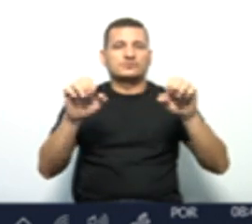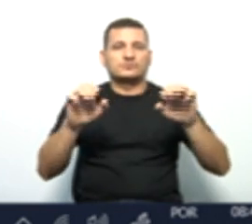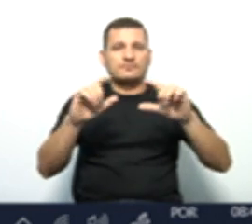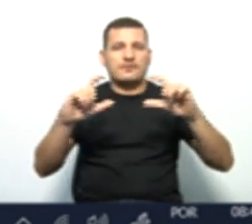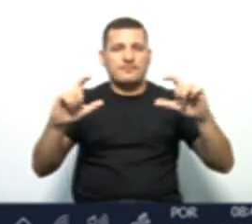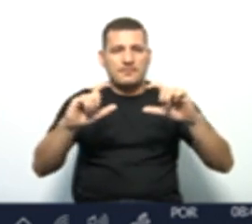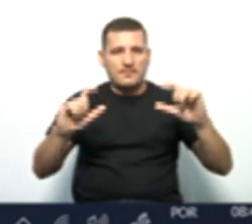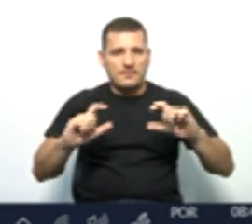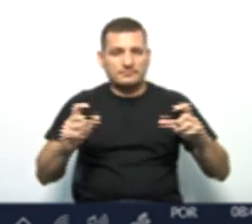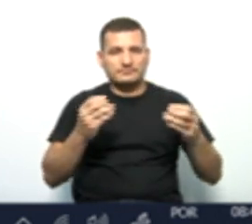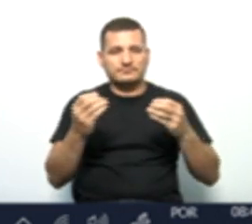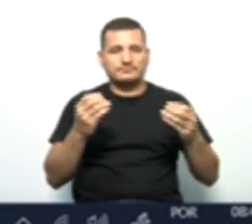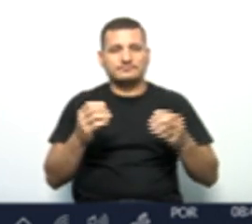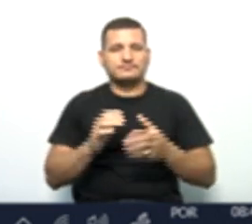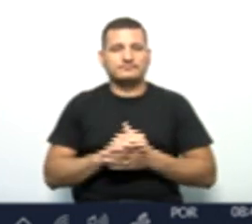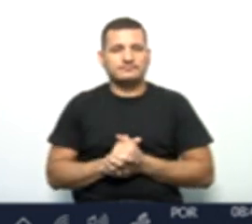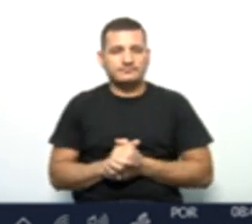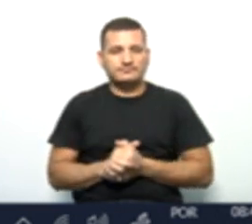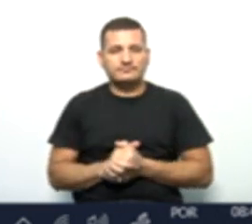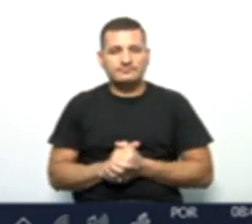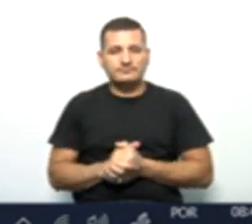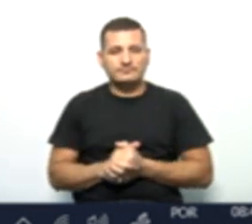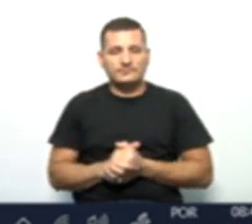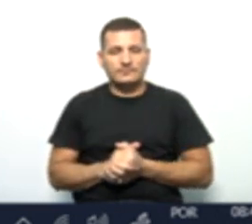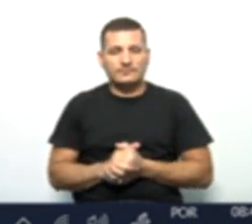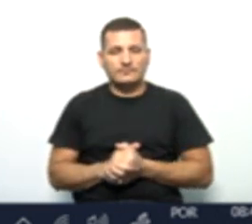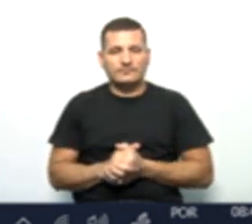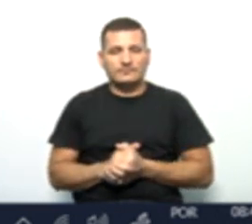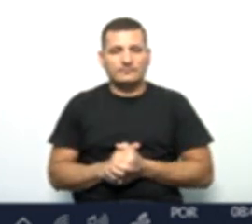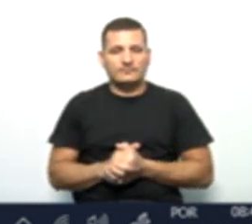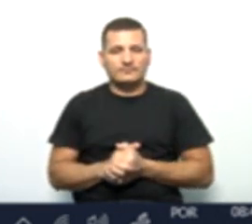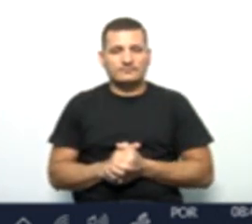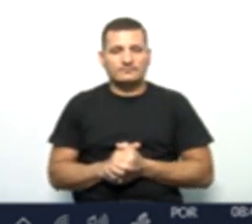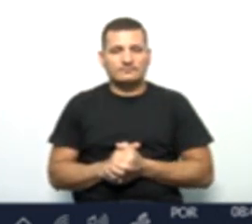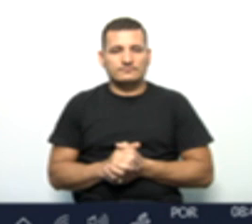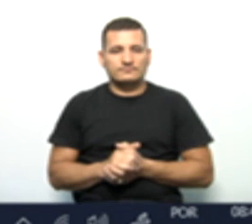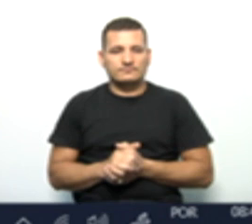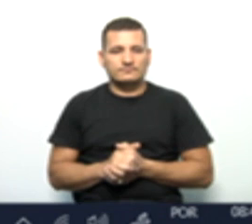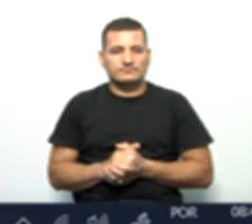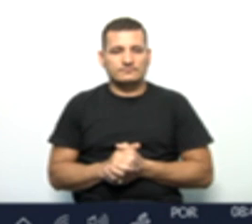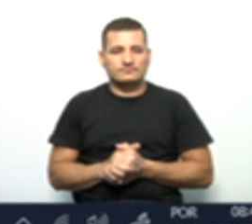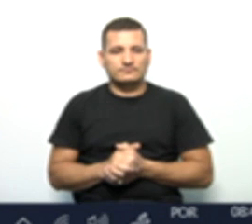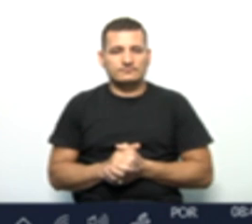aqui. Vou editar esse